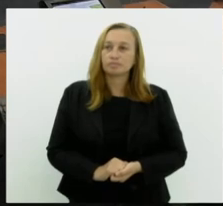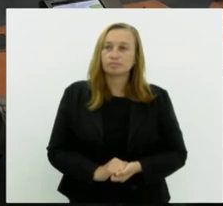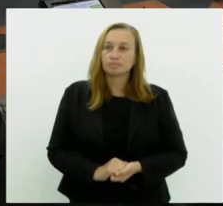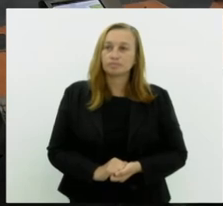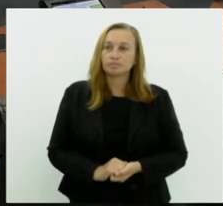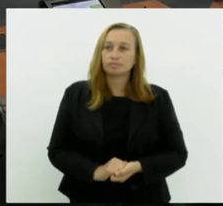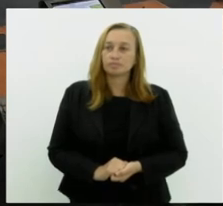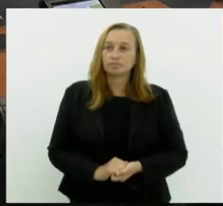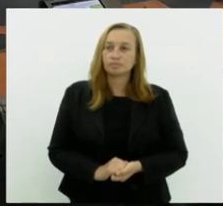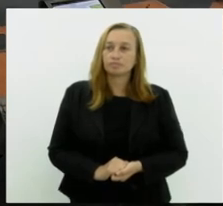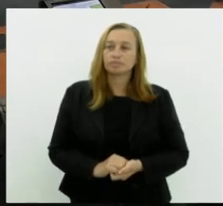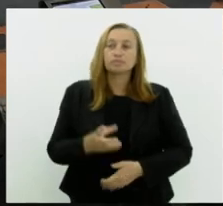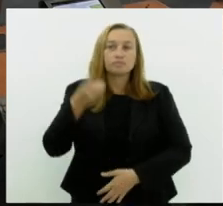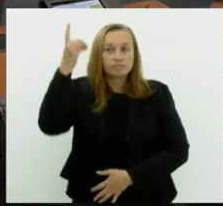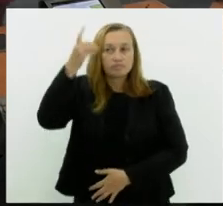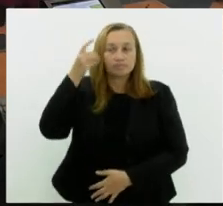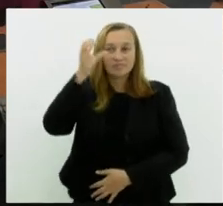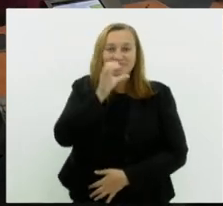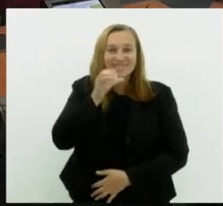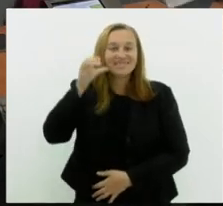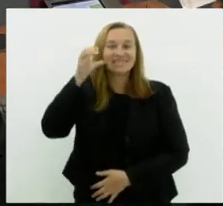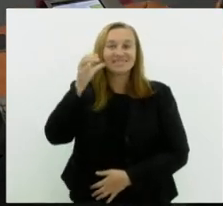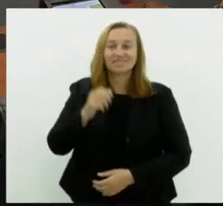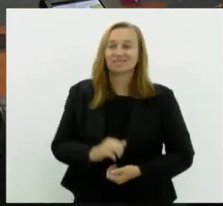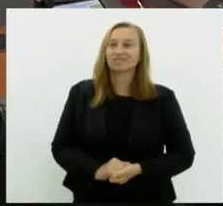Não. Deputada Célia Jordão.